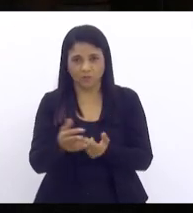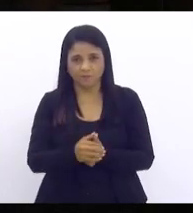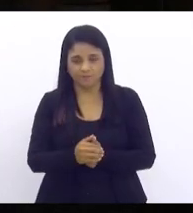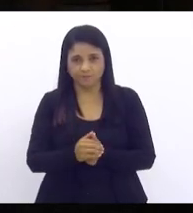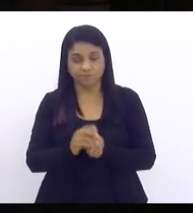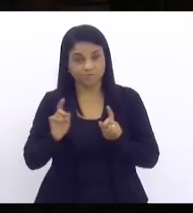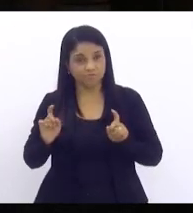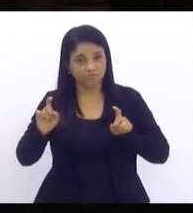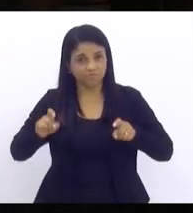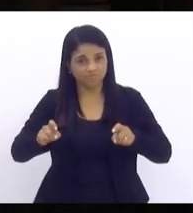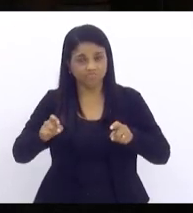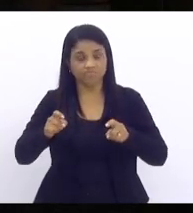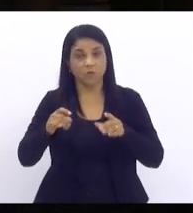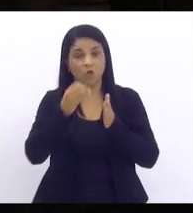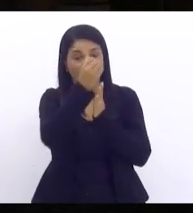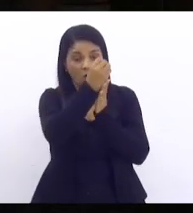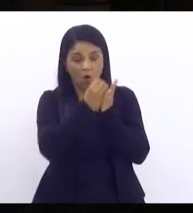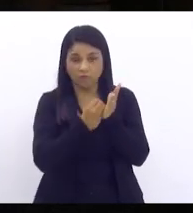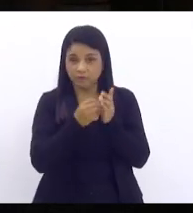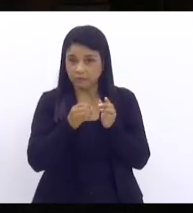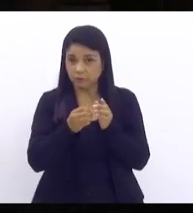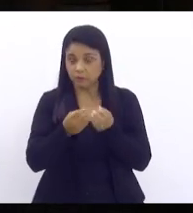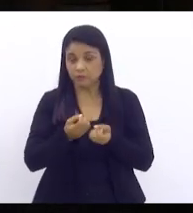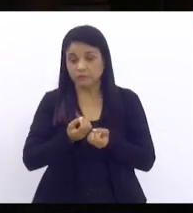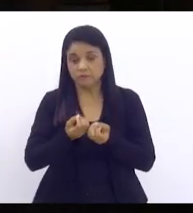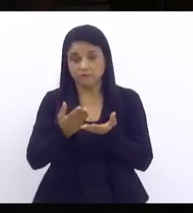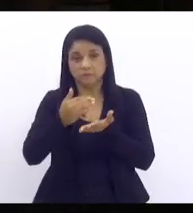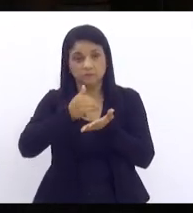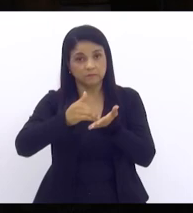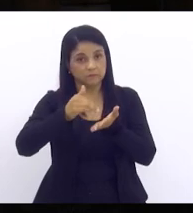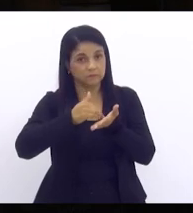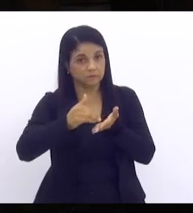a secretaria por mais de uma vez,